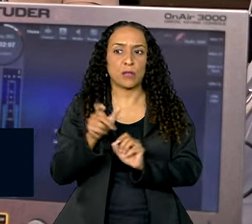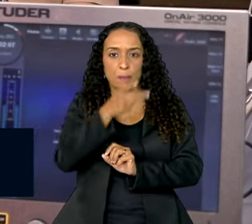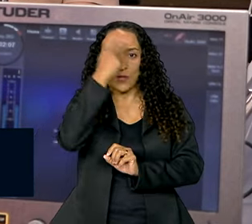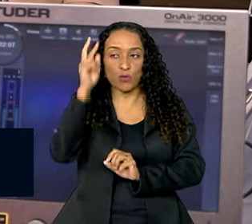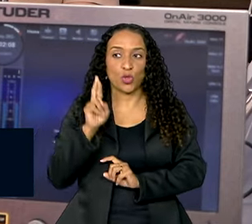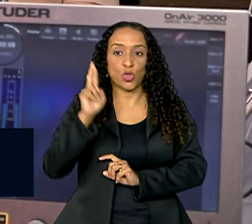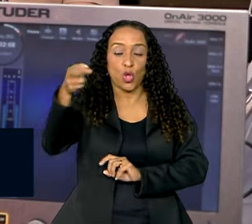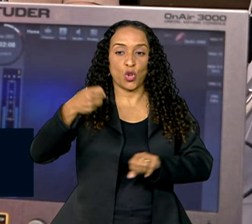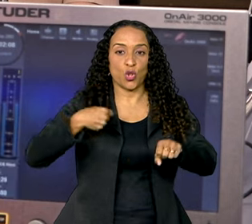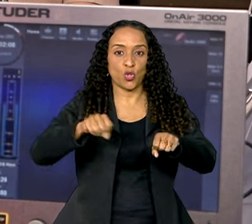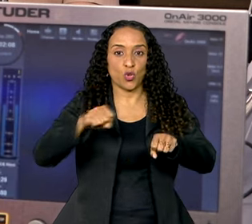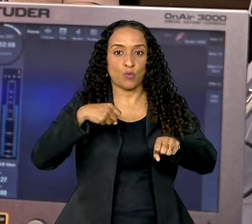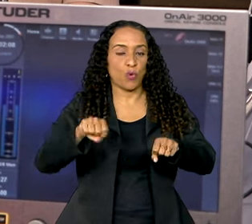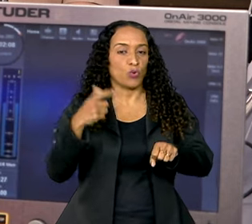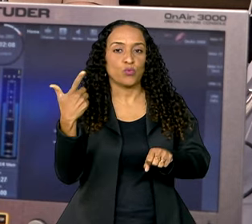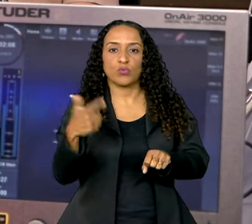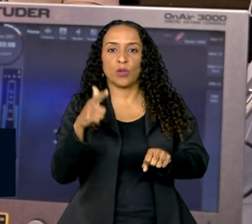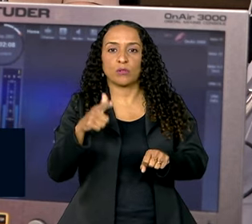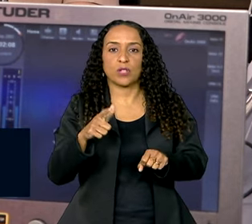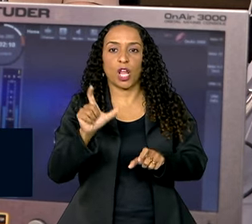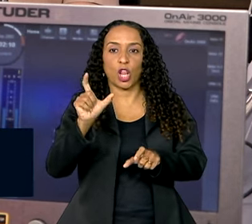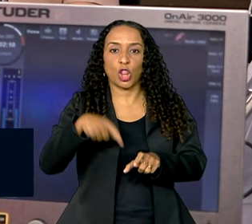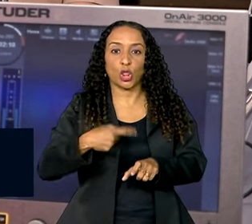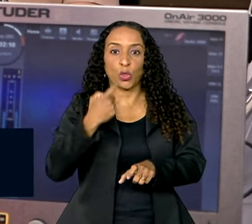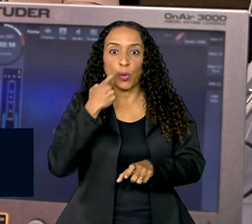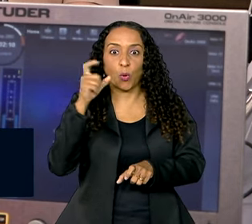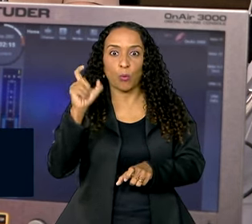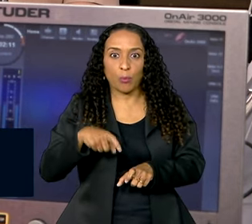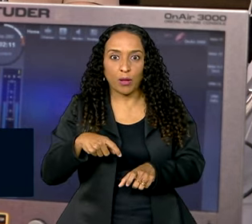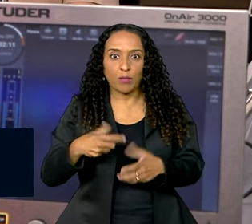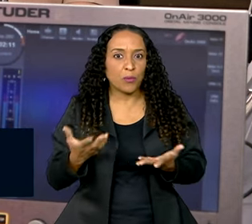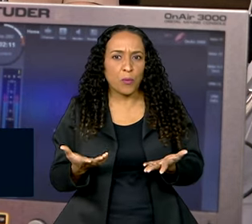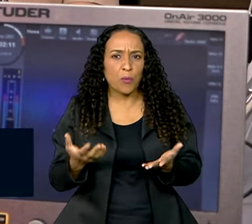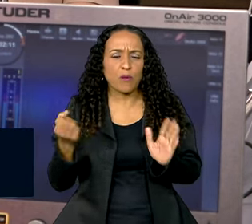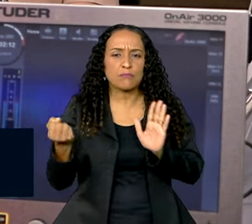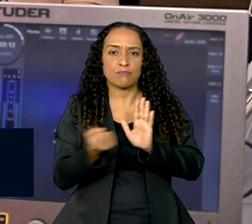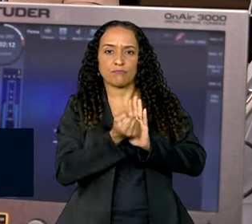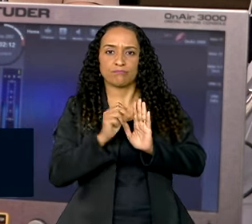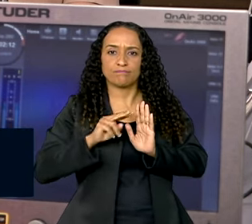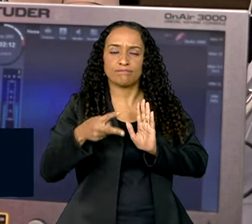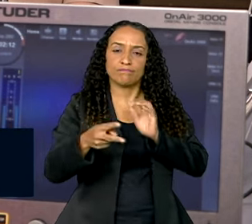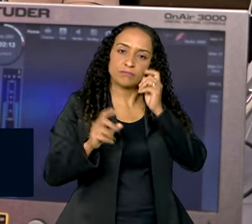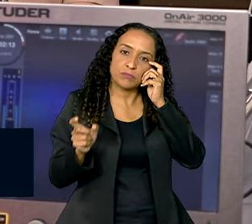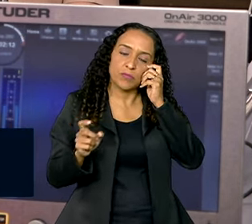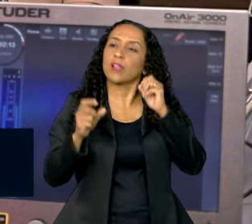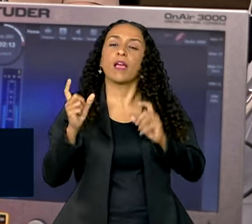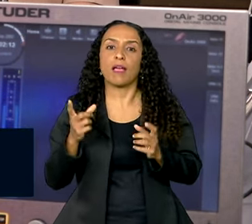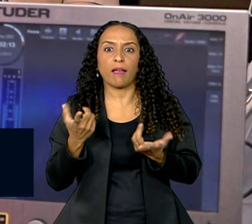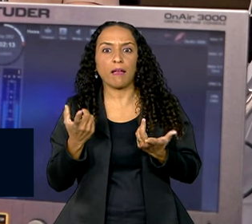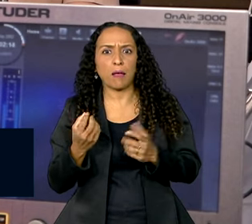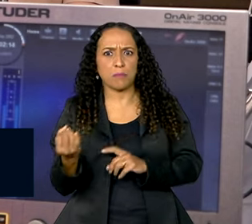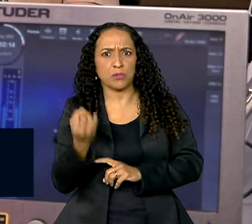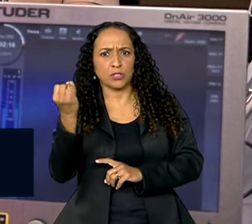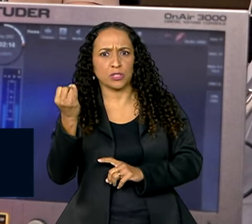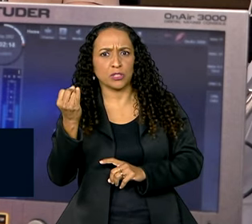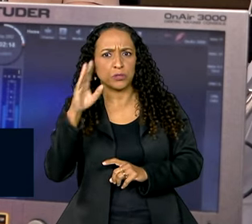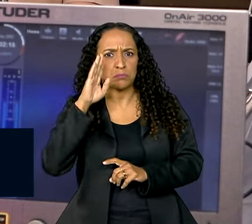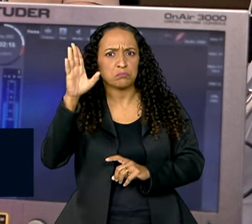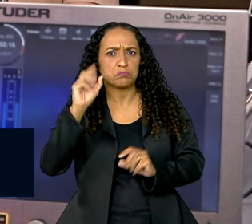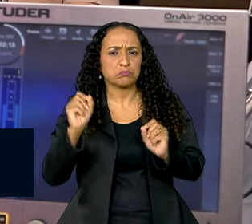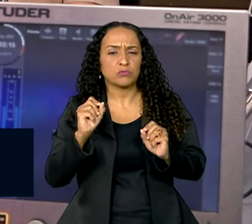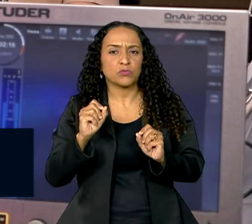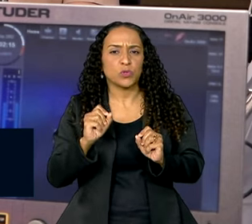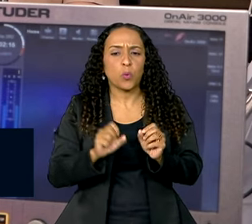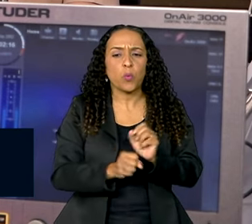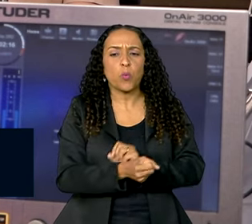de motocicletas não possuem habilitação nessa categoria. Qual é o impacto disso? É expressivo, por exemplo, o percentual de